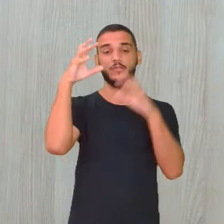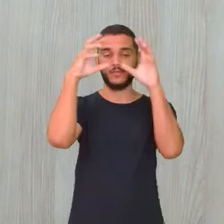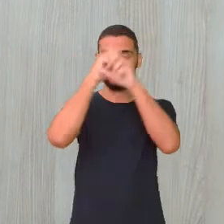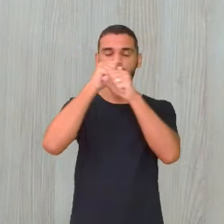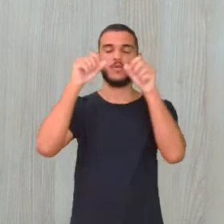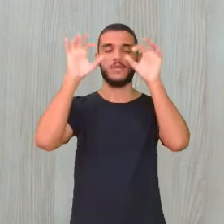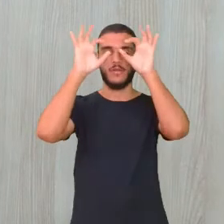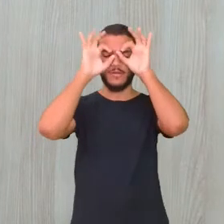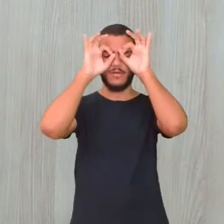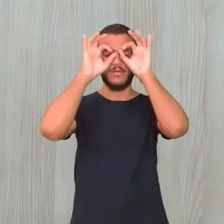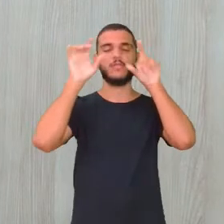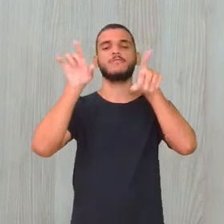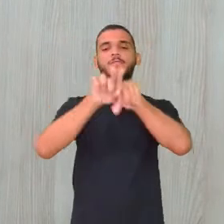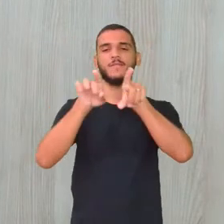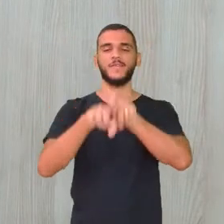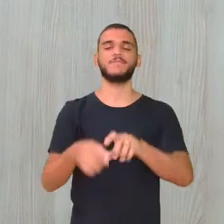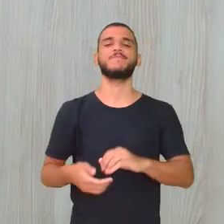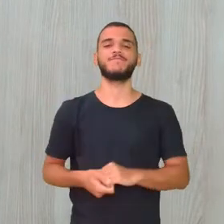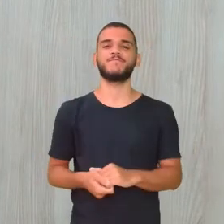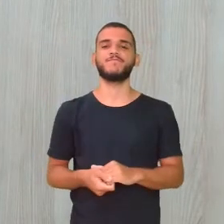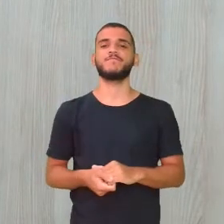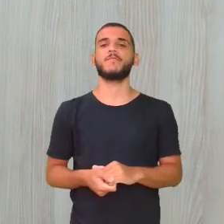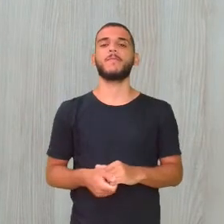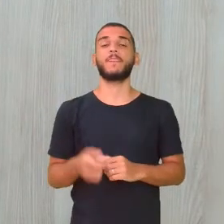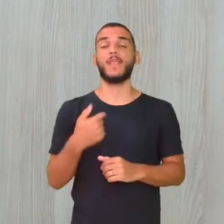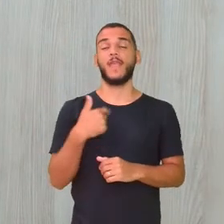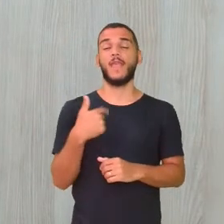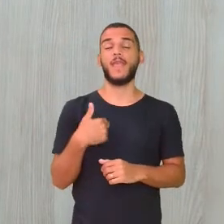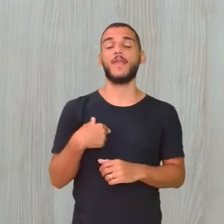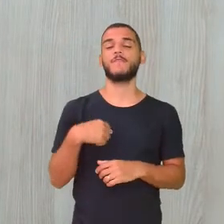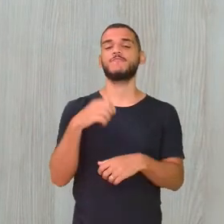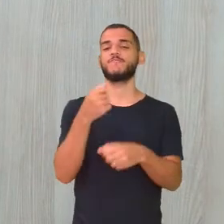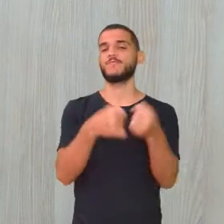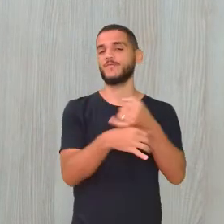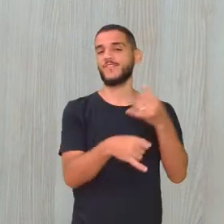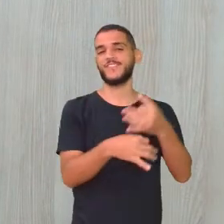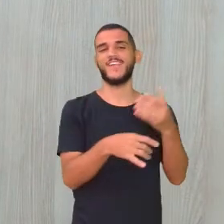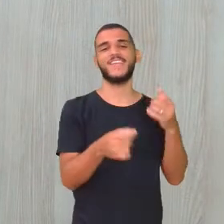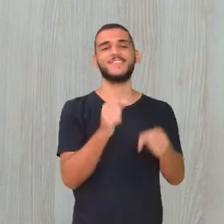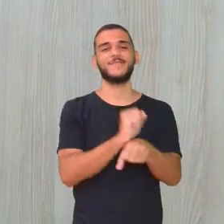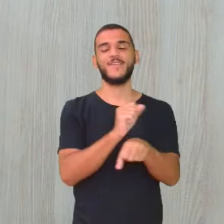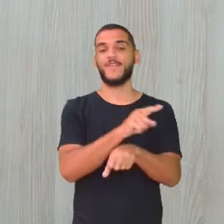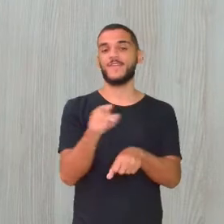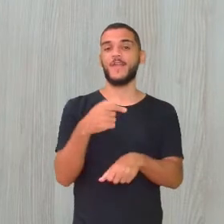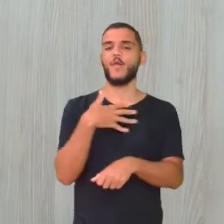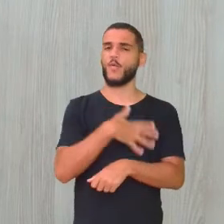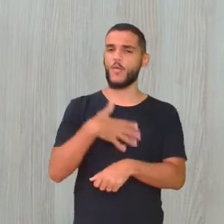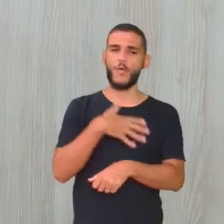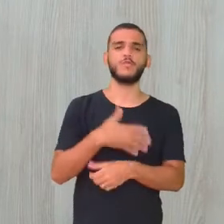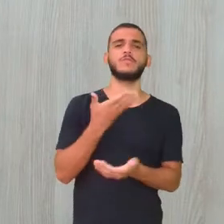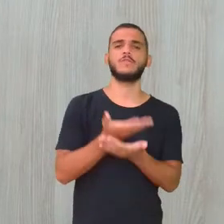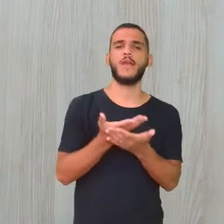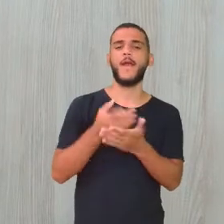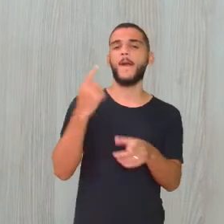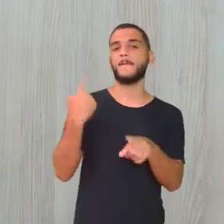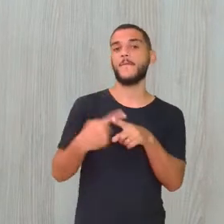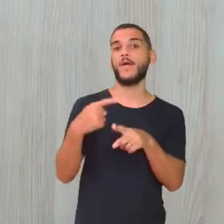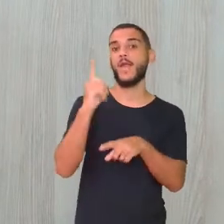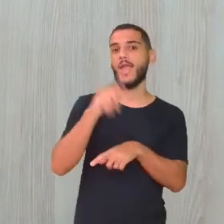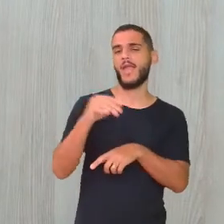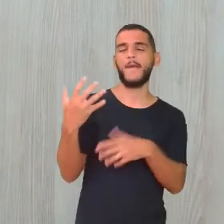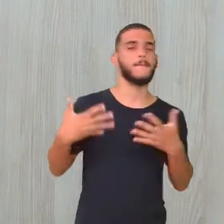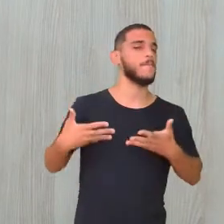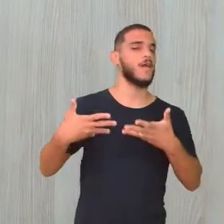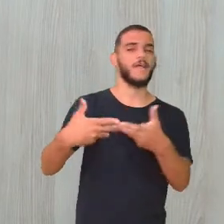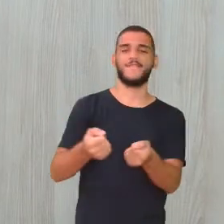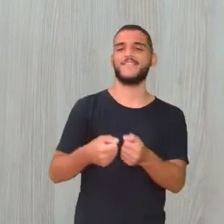óculos arredondado. Então, estou aqui no chat esperando vocês e eu espero que vocês gostem muito dessa aula, porque ela é muito útil, além de